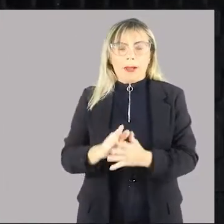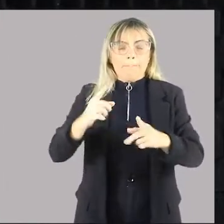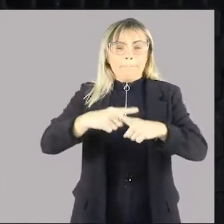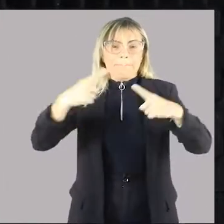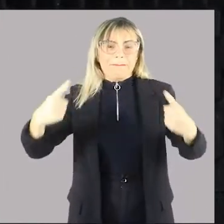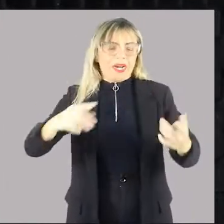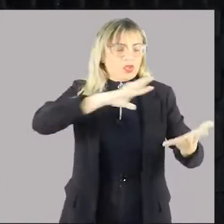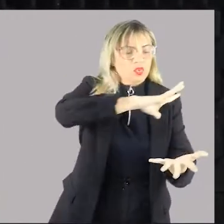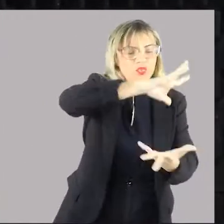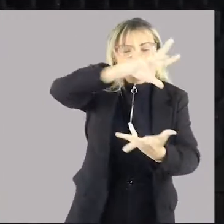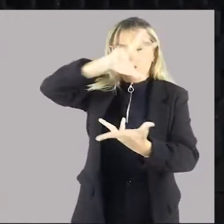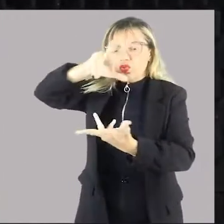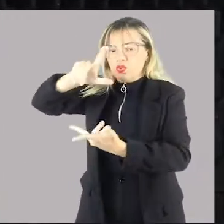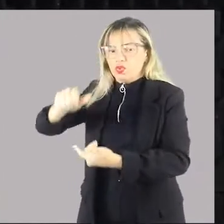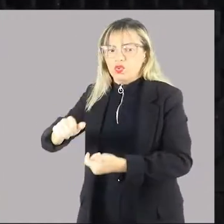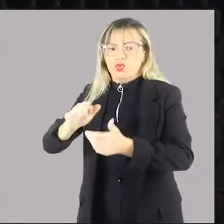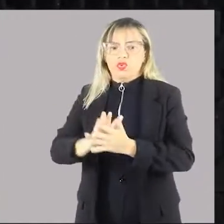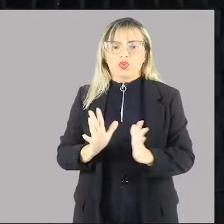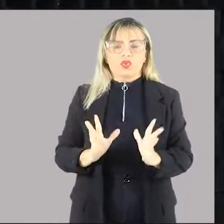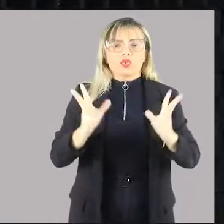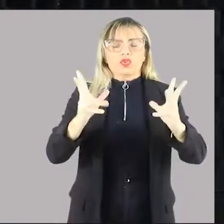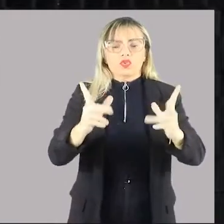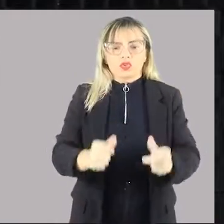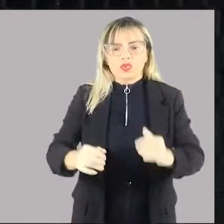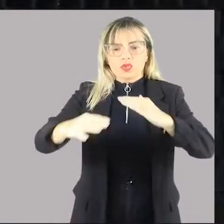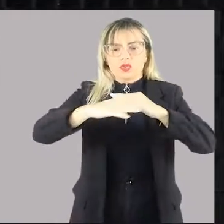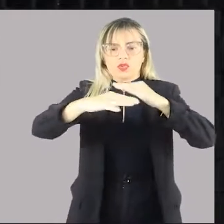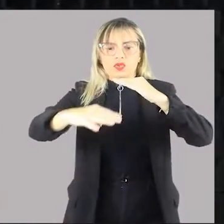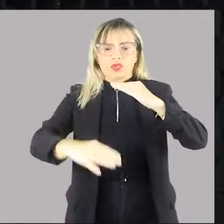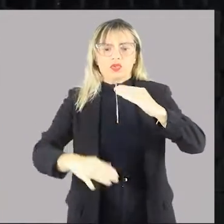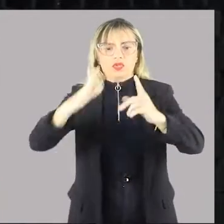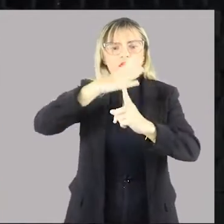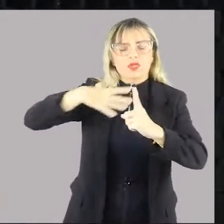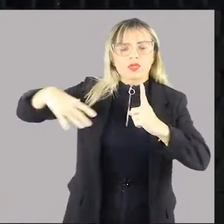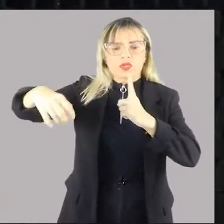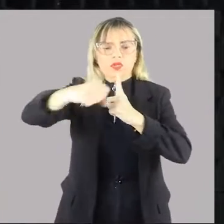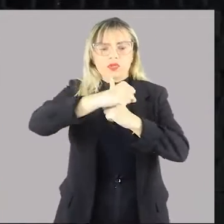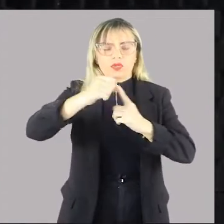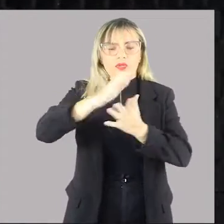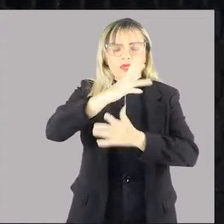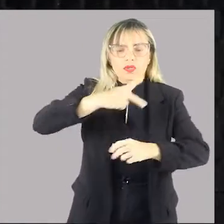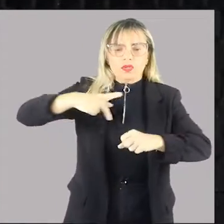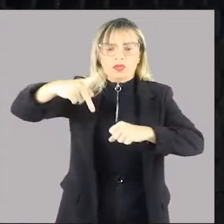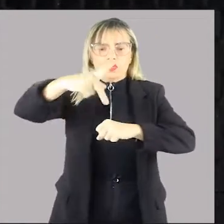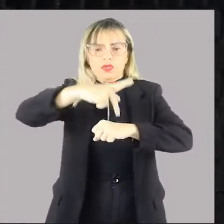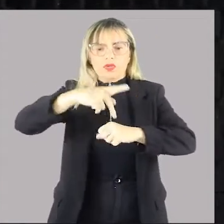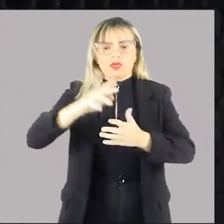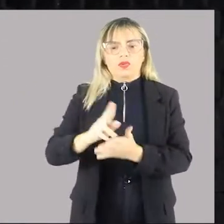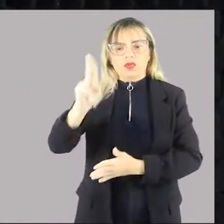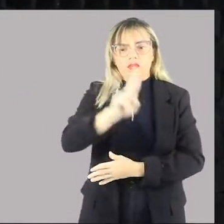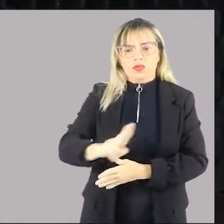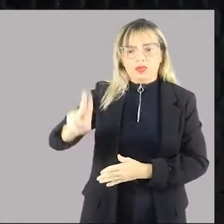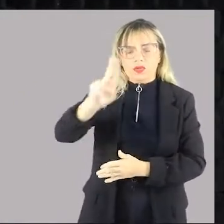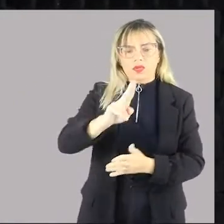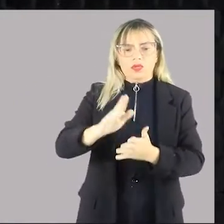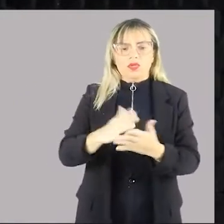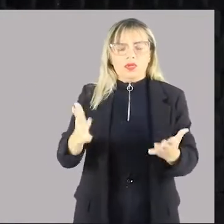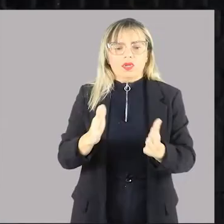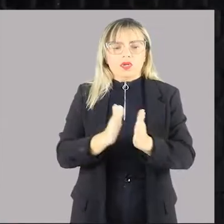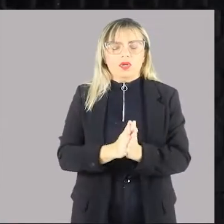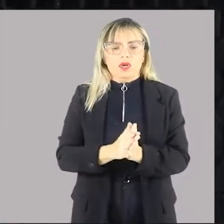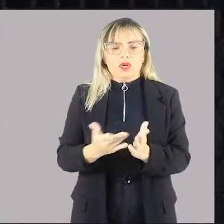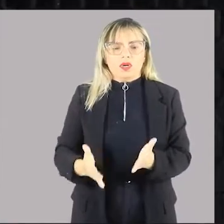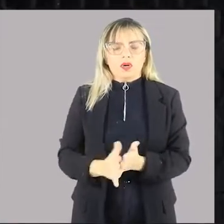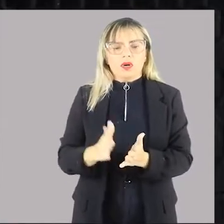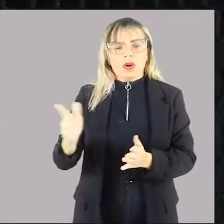se observar o grau da desigualdade social de um país. Então, se usa o quê? A faixa de